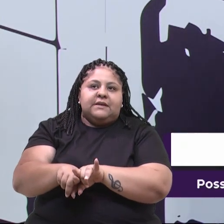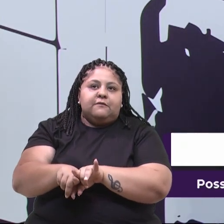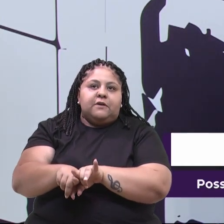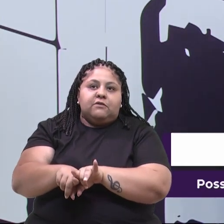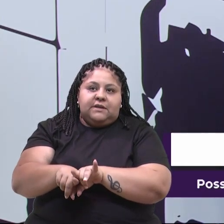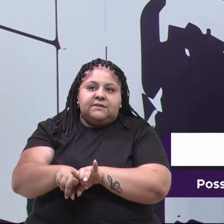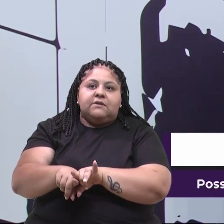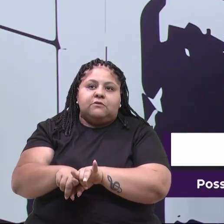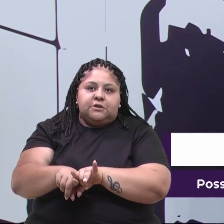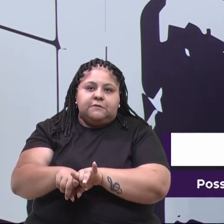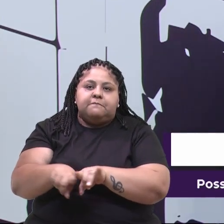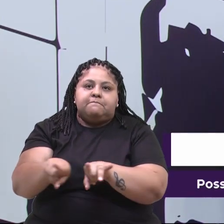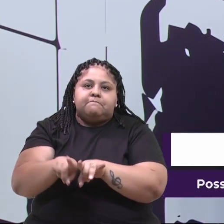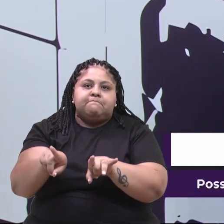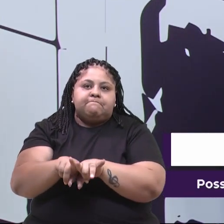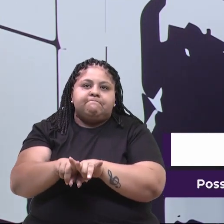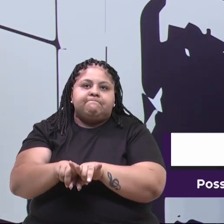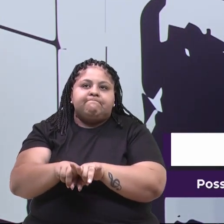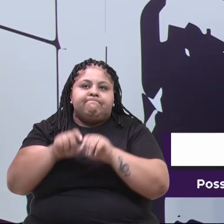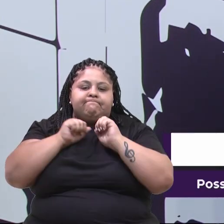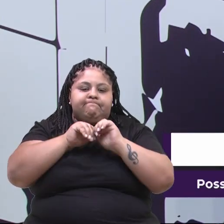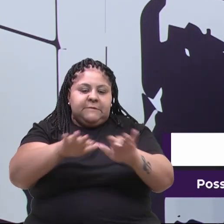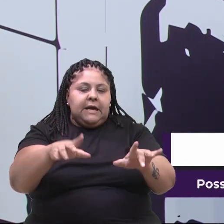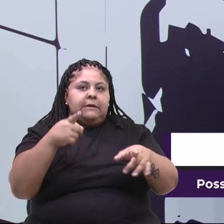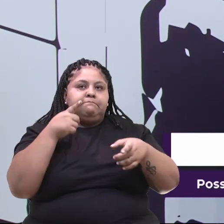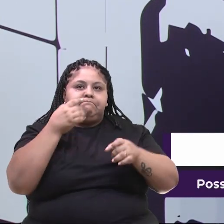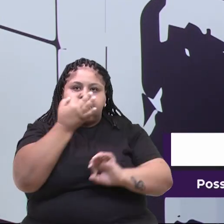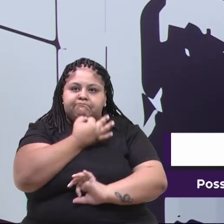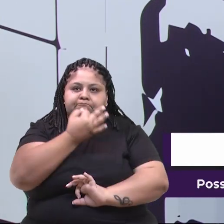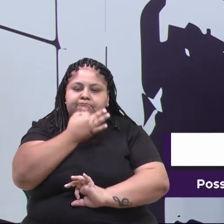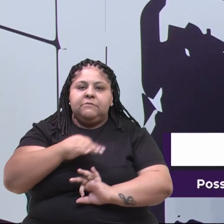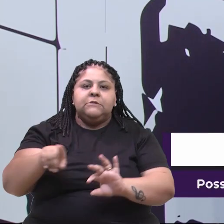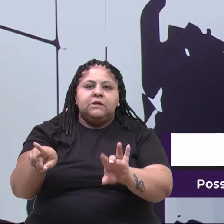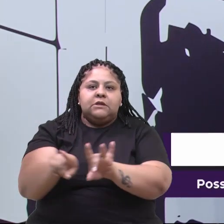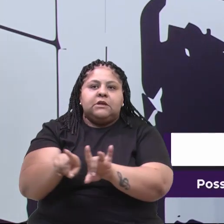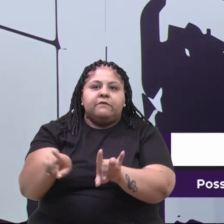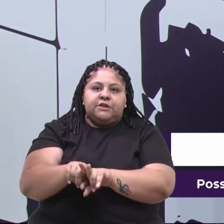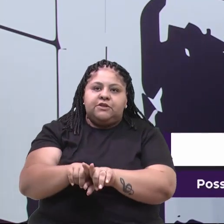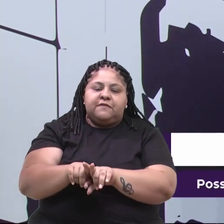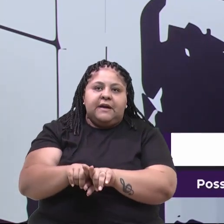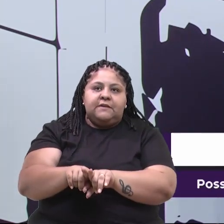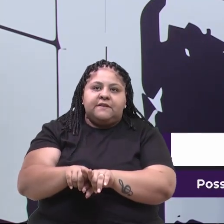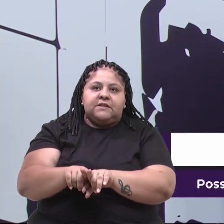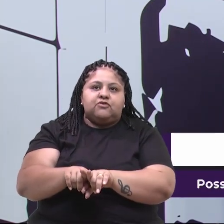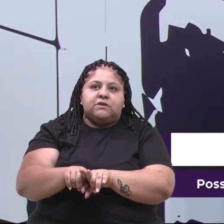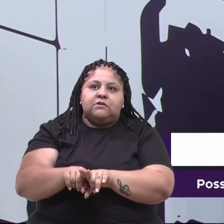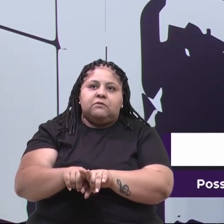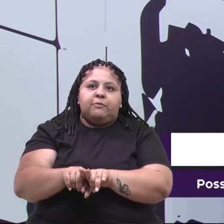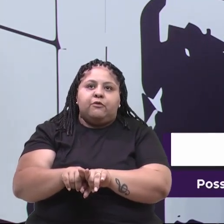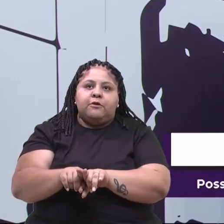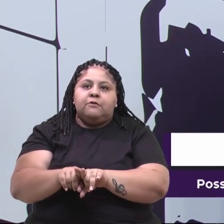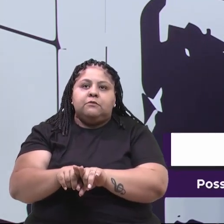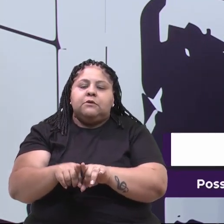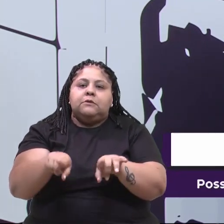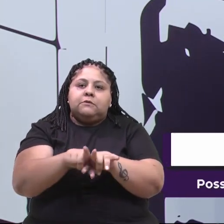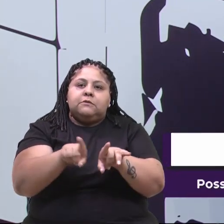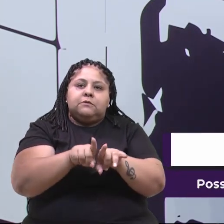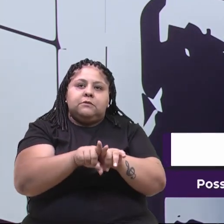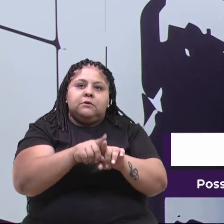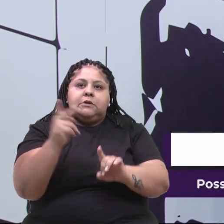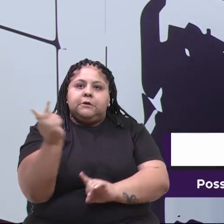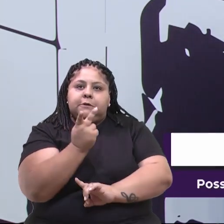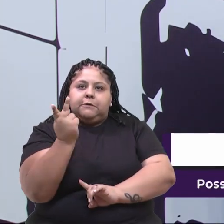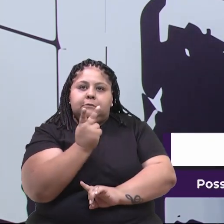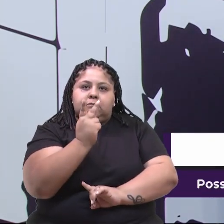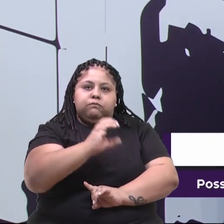Festa da Uva está aí para nos ajudar a divulgar Caxias do Sul. No esporte nós temos diversos eventos que acontecerão em Caxias do Sul esse ano, fora a dupla Caju